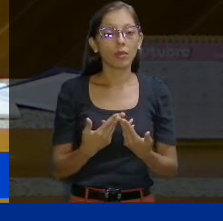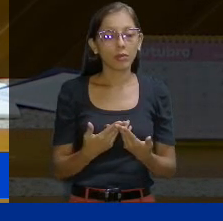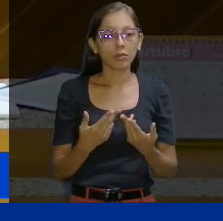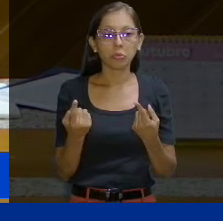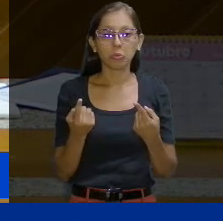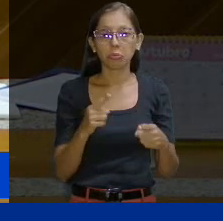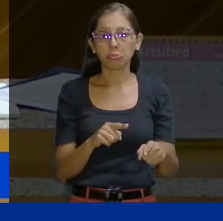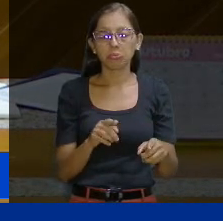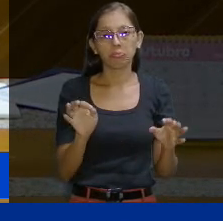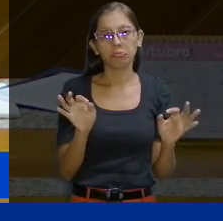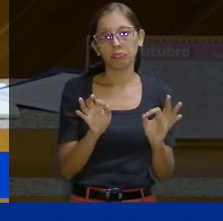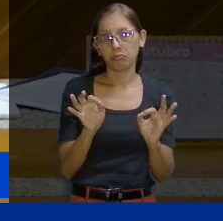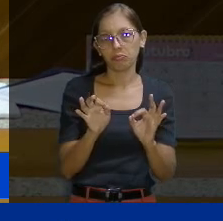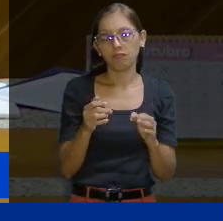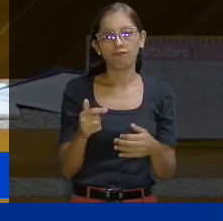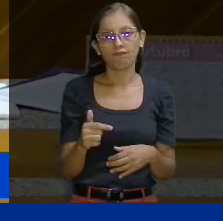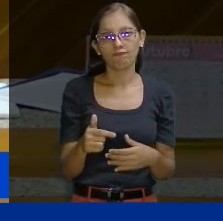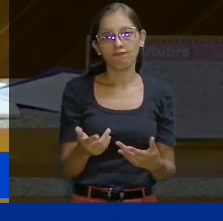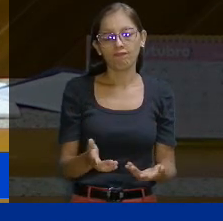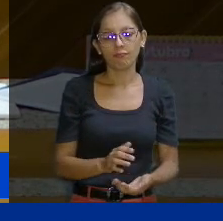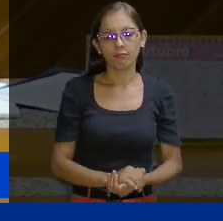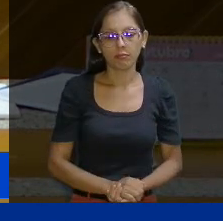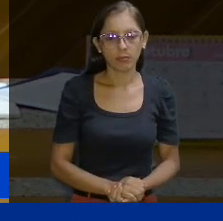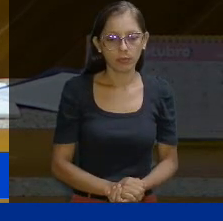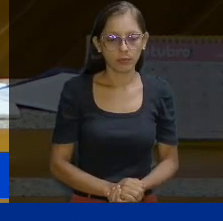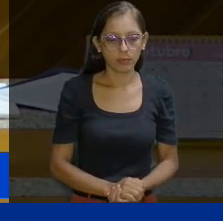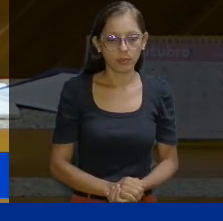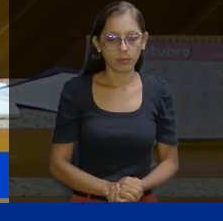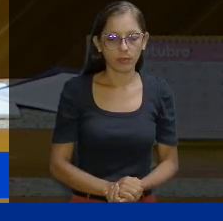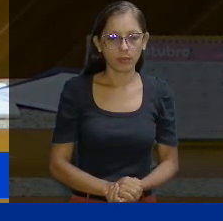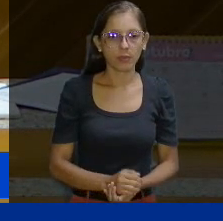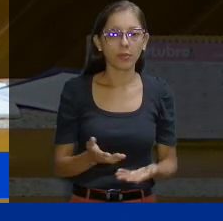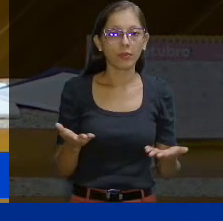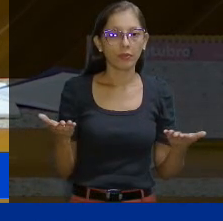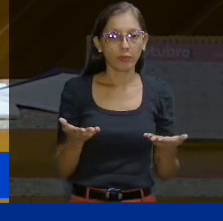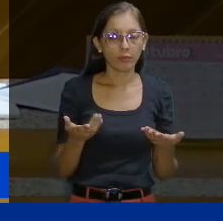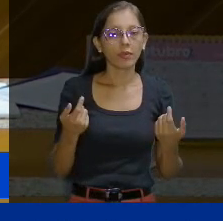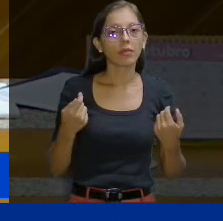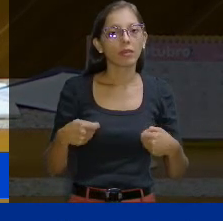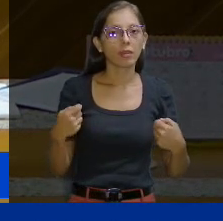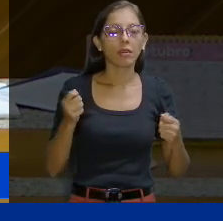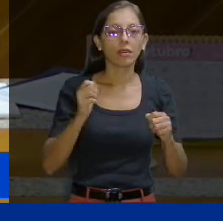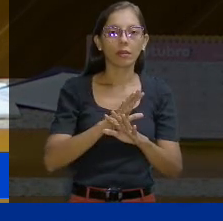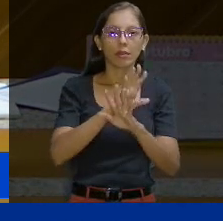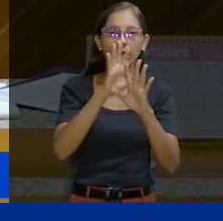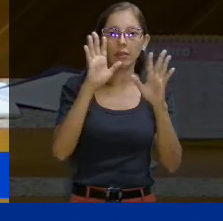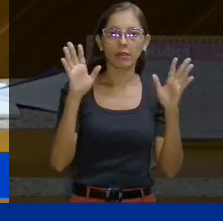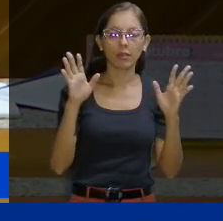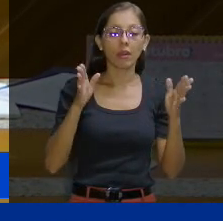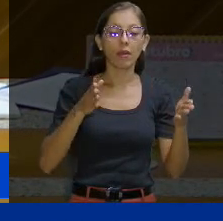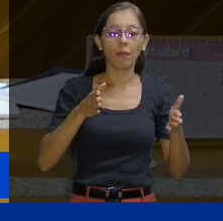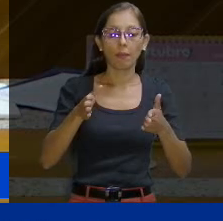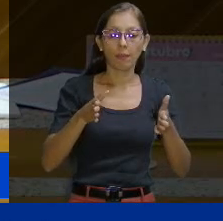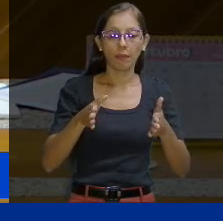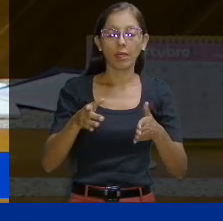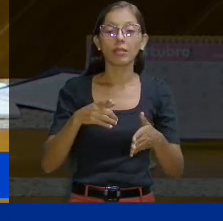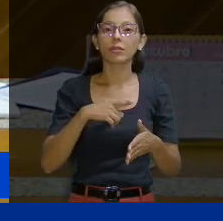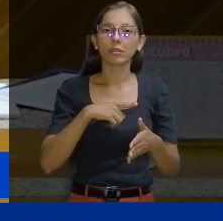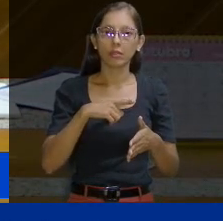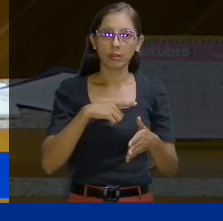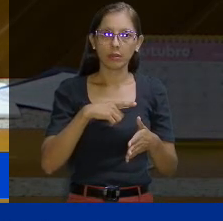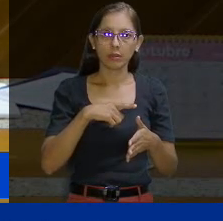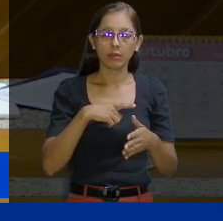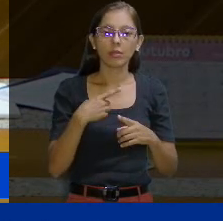contradição no julgado. Nesse ponto, cumpre esclarecer que havia prazo hábil para a substituição